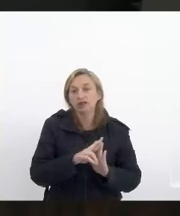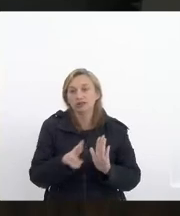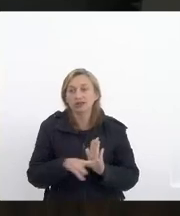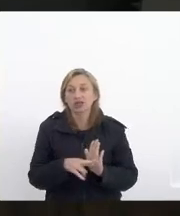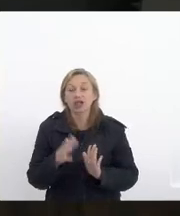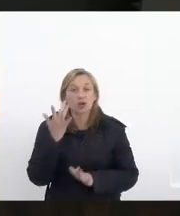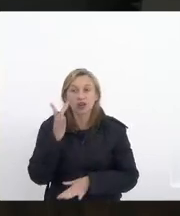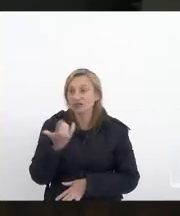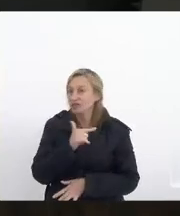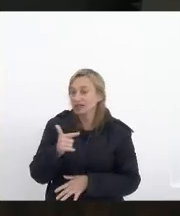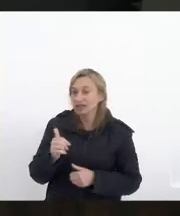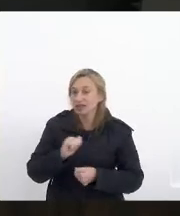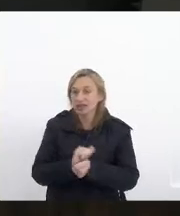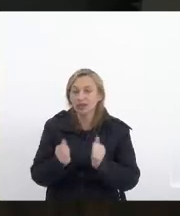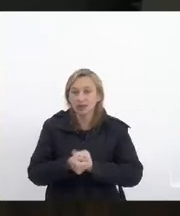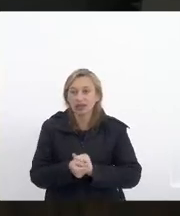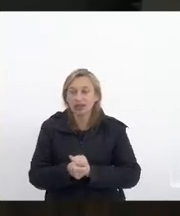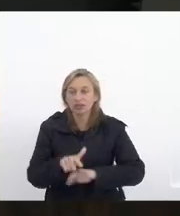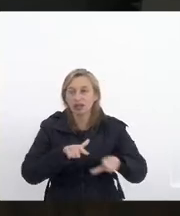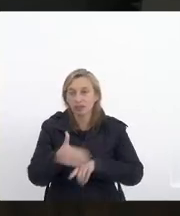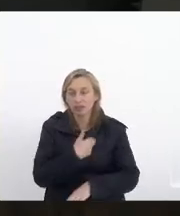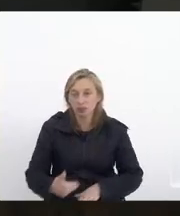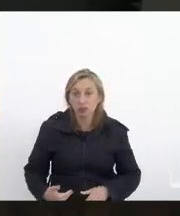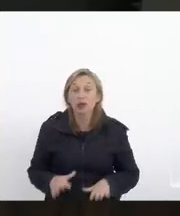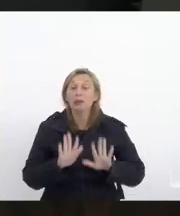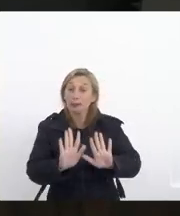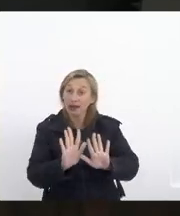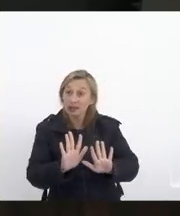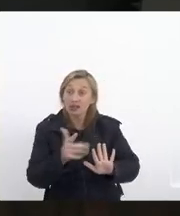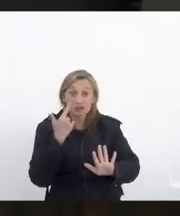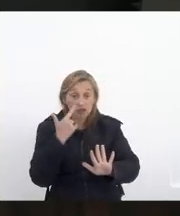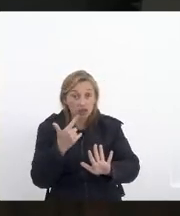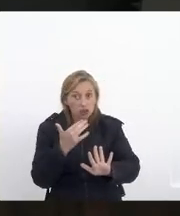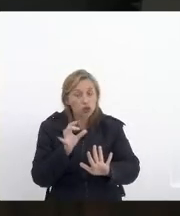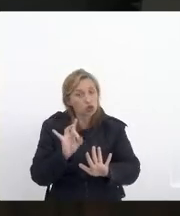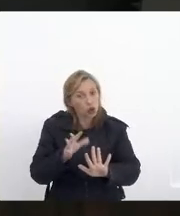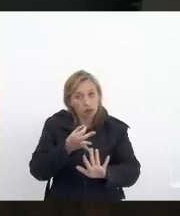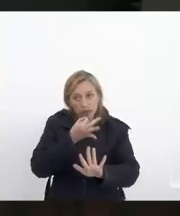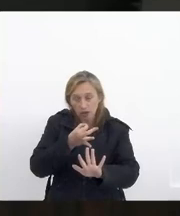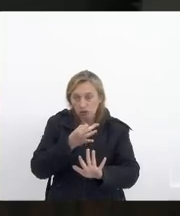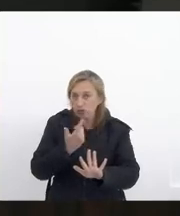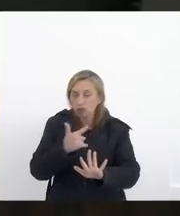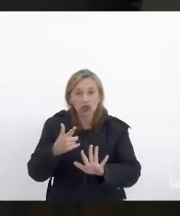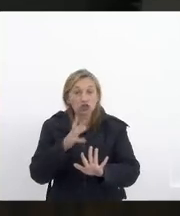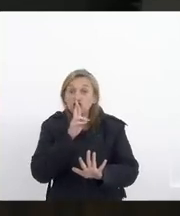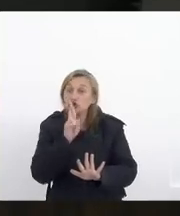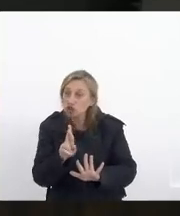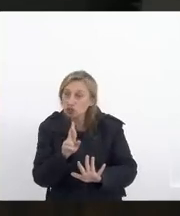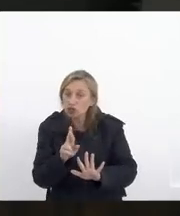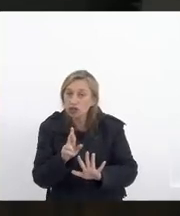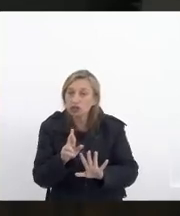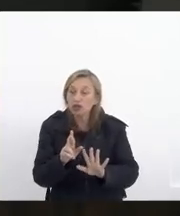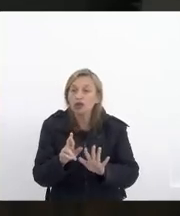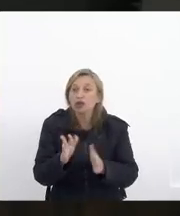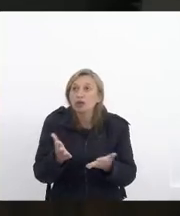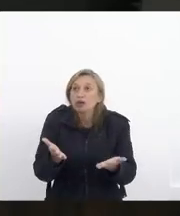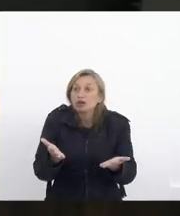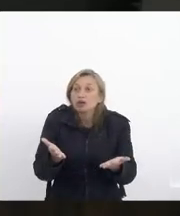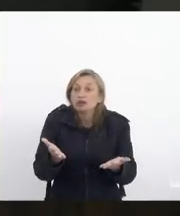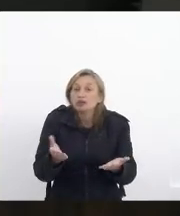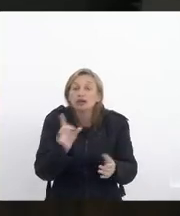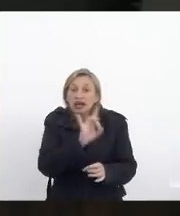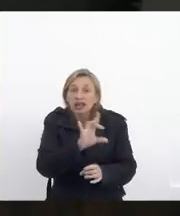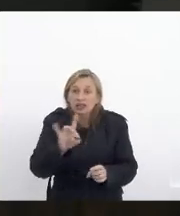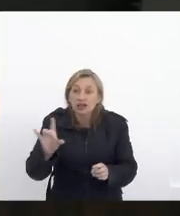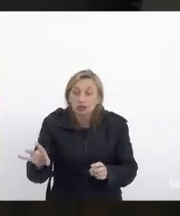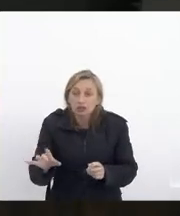gente habilitada para o serviço público. Mas, veja, é só opinião. Eu não tenho como te dar uma resposta, porque cada um